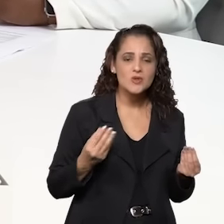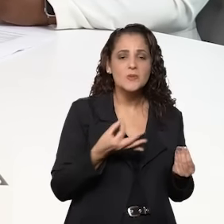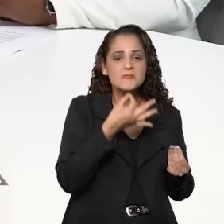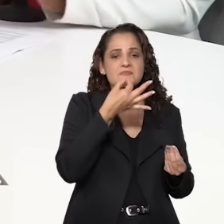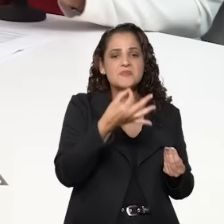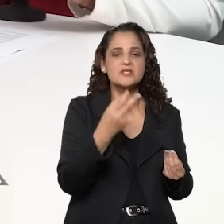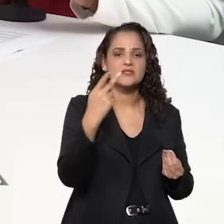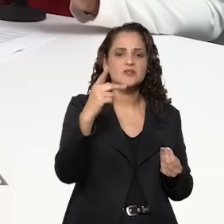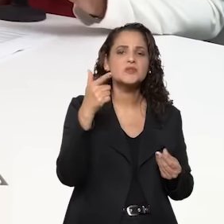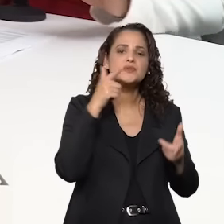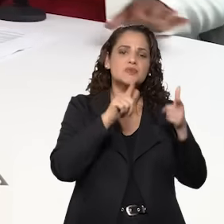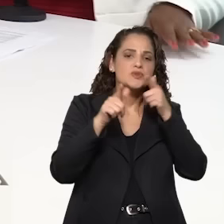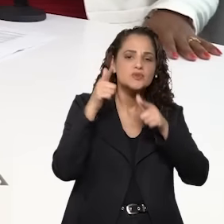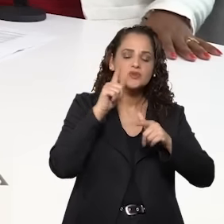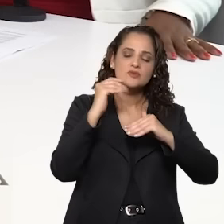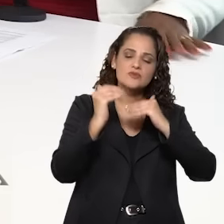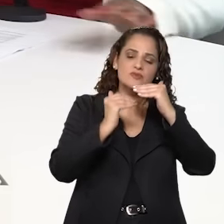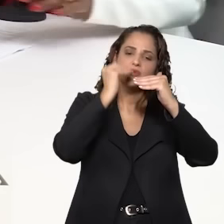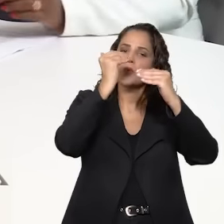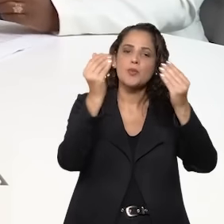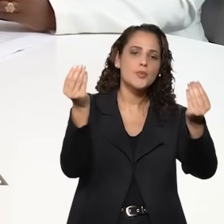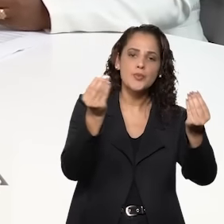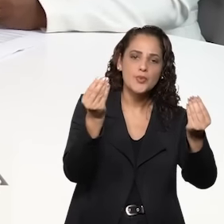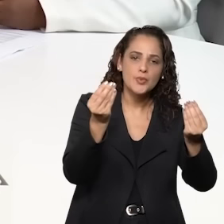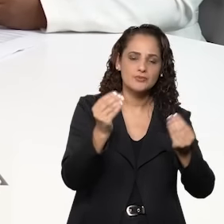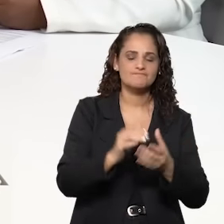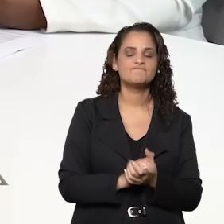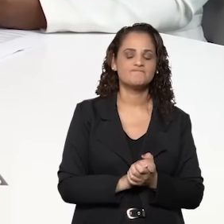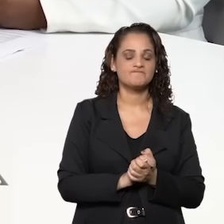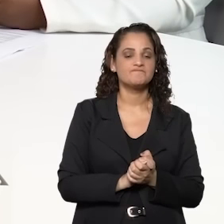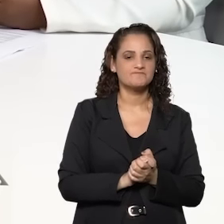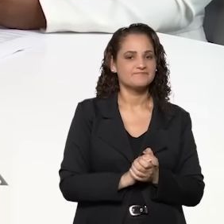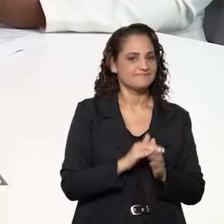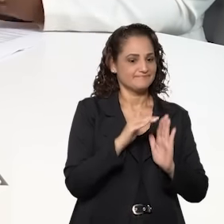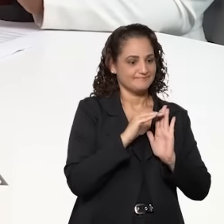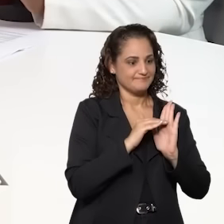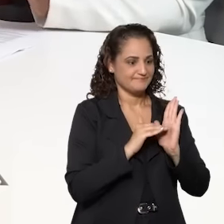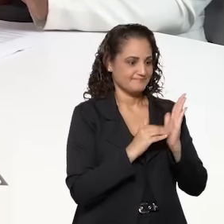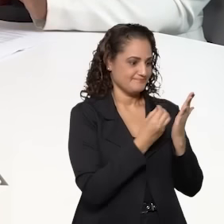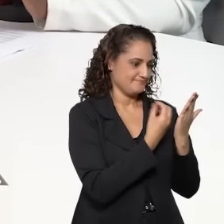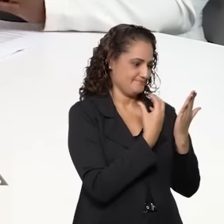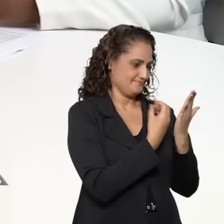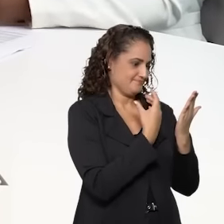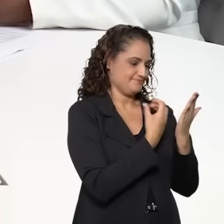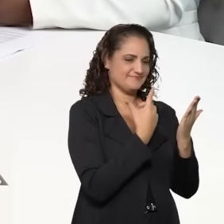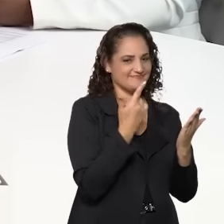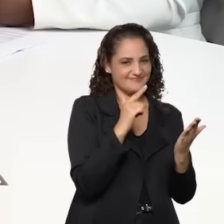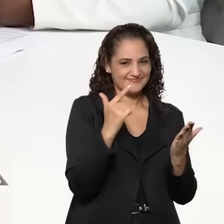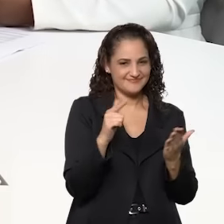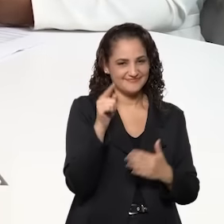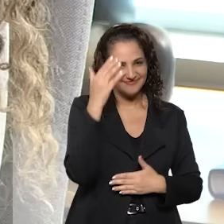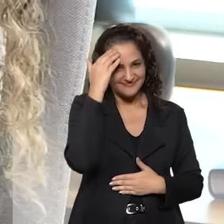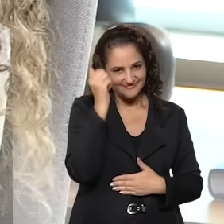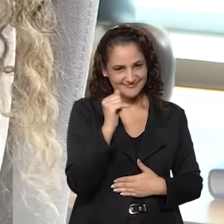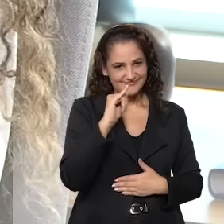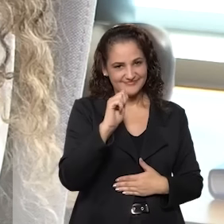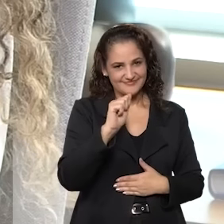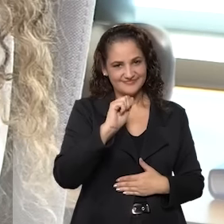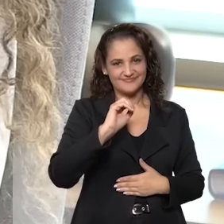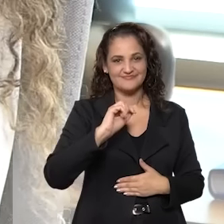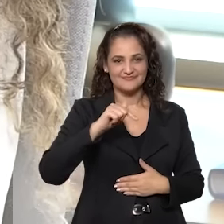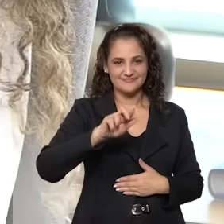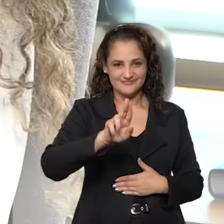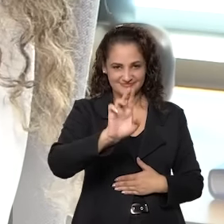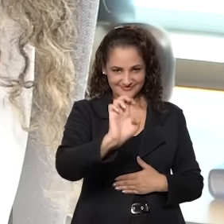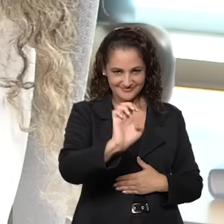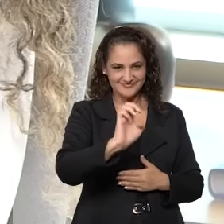bem não tem receita de bolo né Você sabe né Jaque você compartilha né mas não tem receitas de bolo mas tem caminhos é muito curioso que